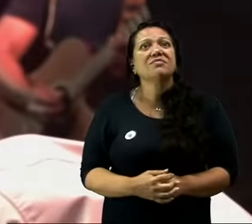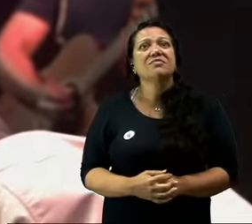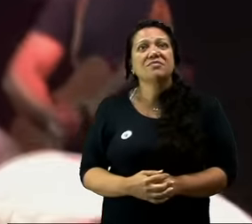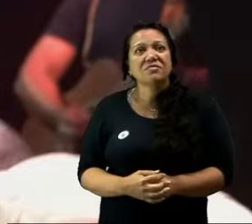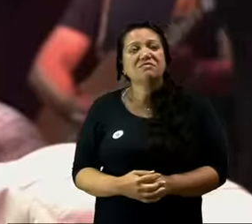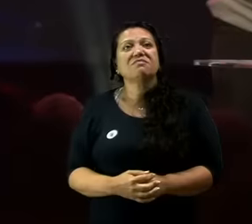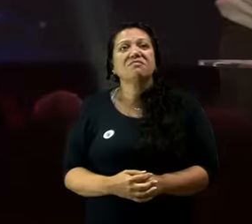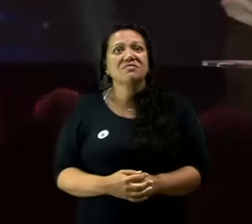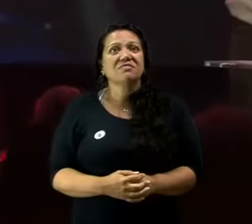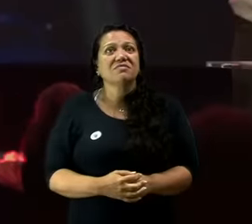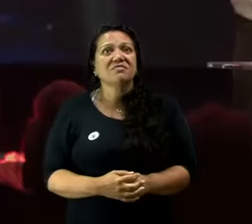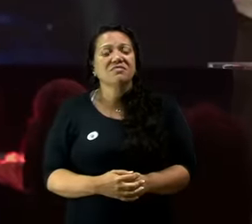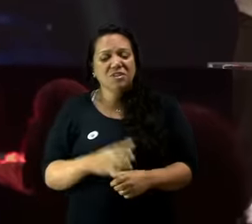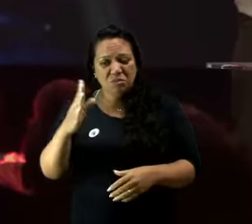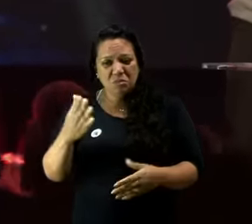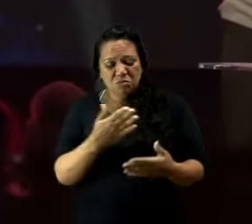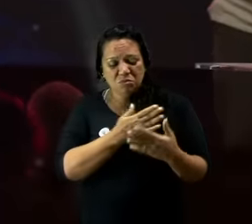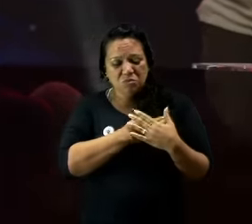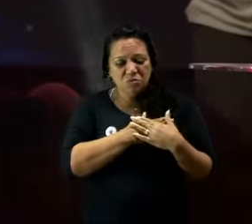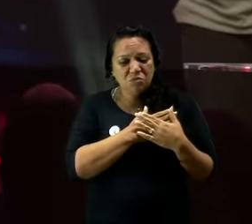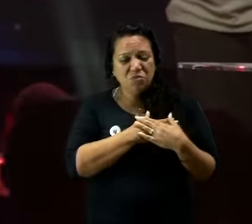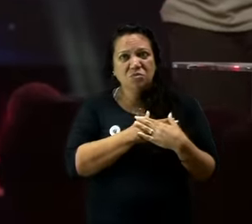Põe a mão no seu coração.